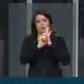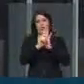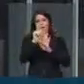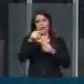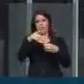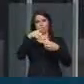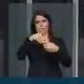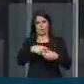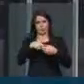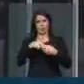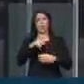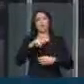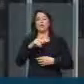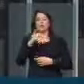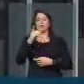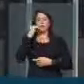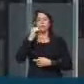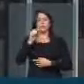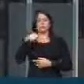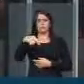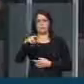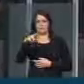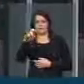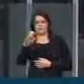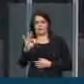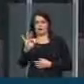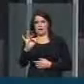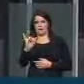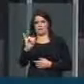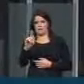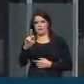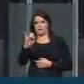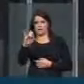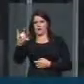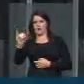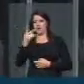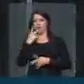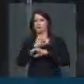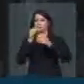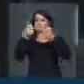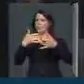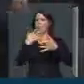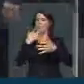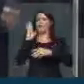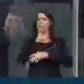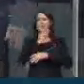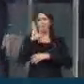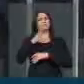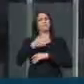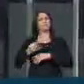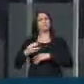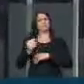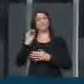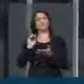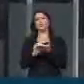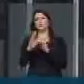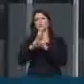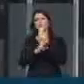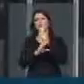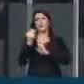líder, deputado André Figueiredo, que acenou com essa possibilidade de colocarmos imediatamente em pauta